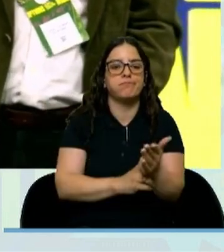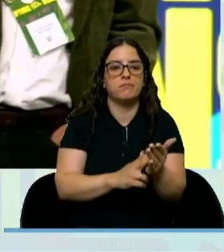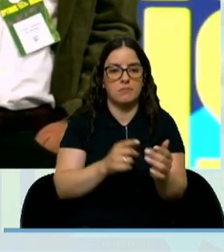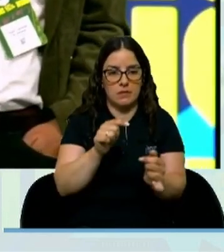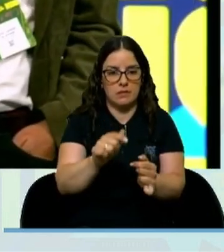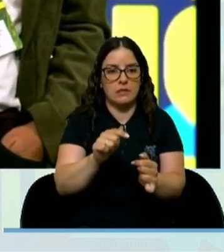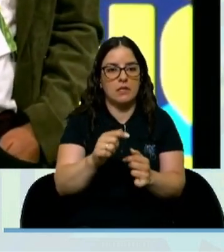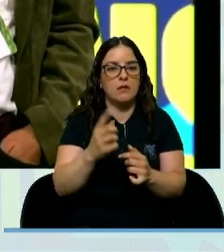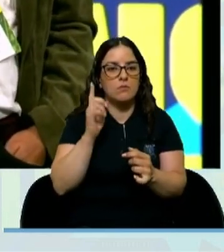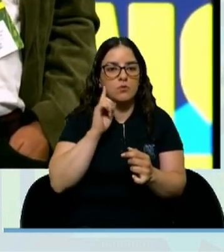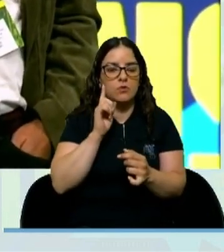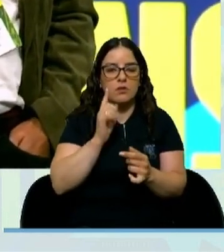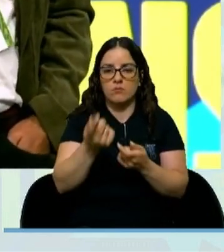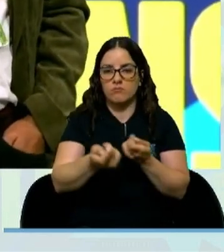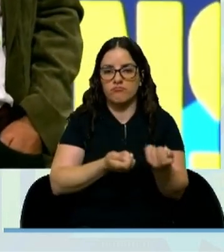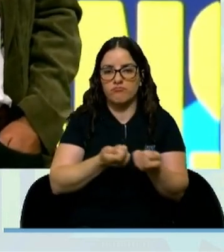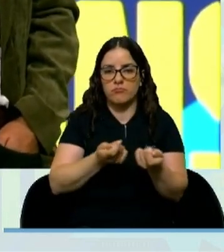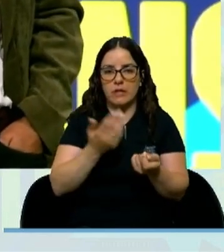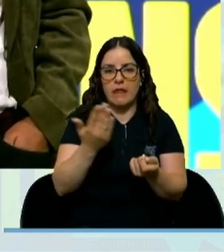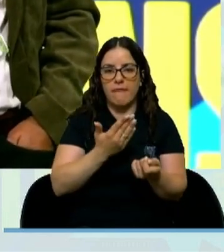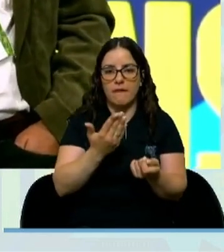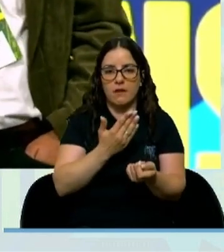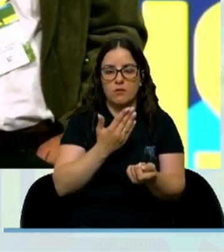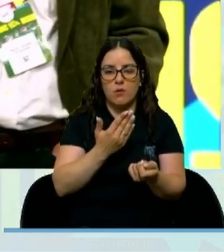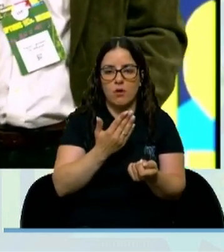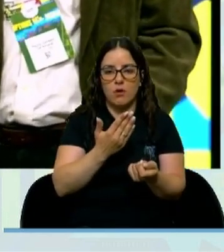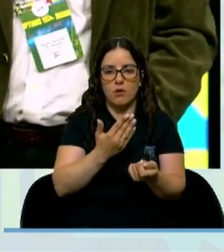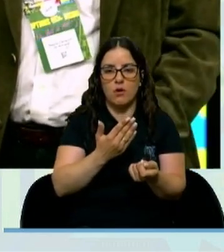é a gestão do direito de propriedade.